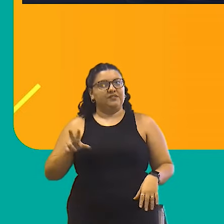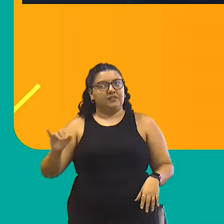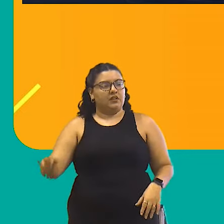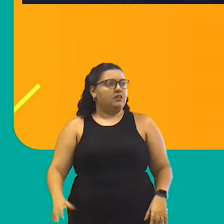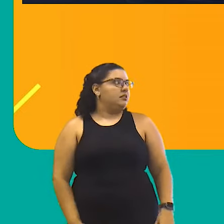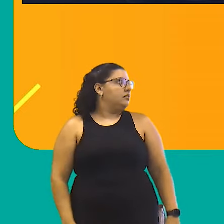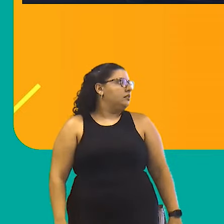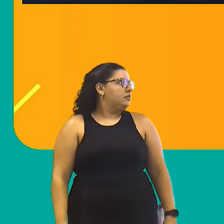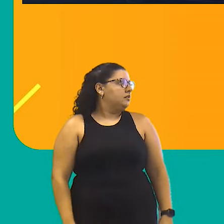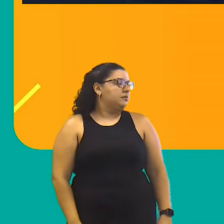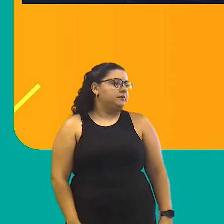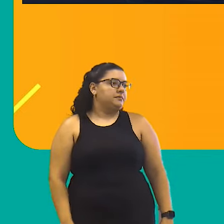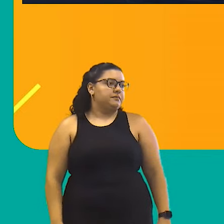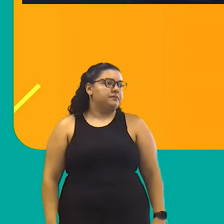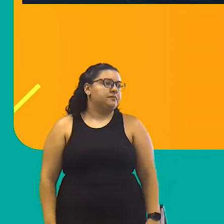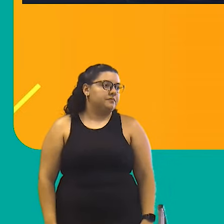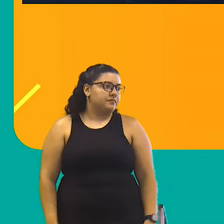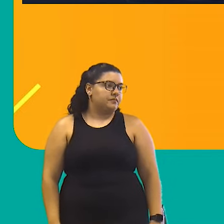E agora?